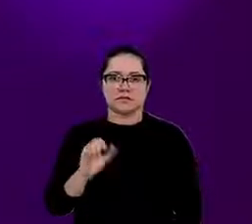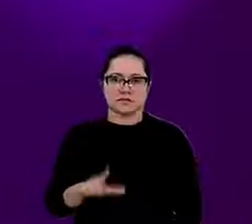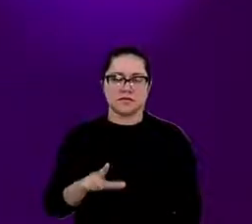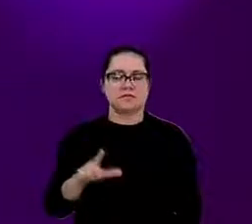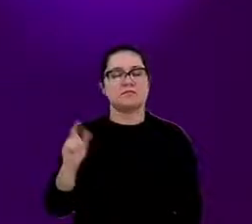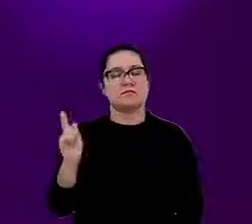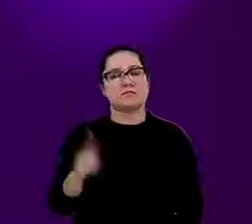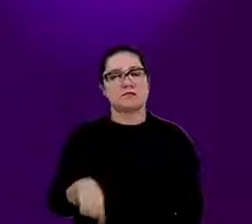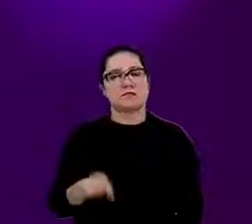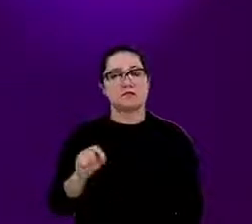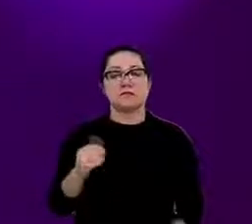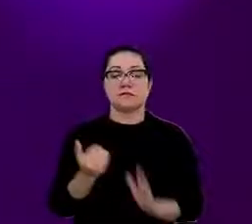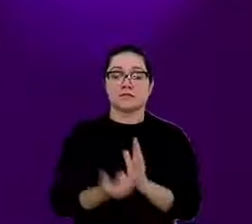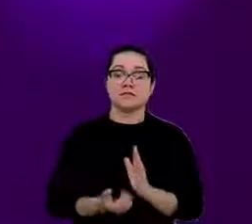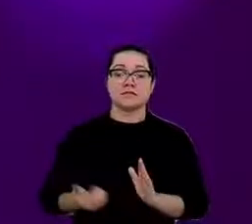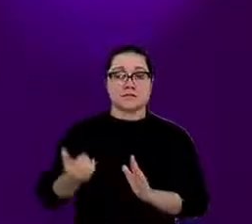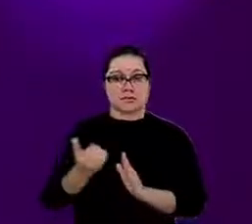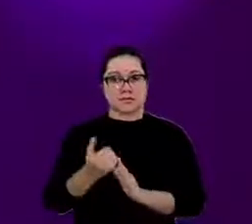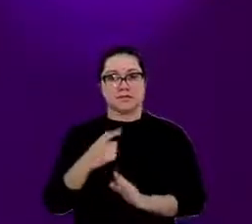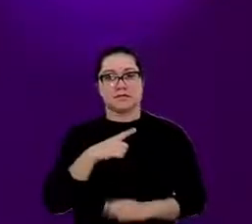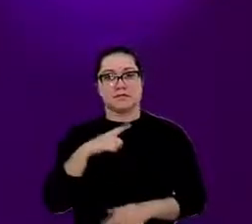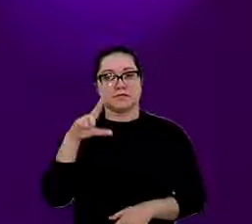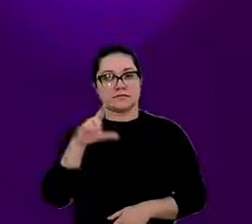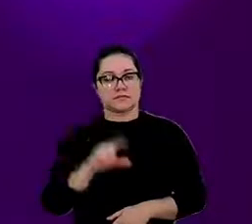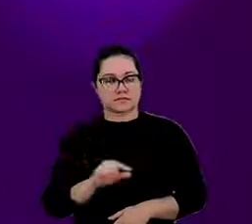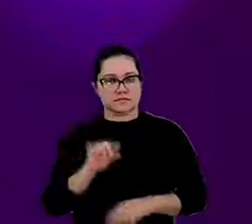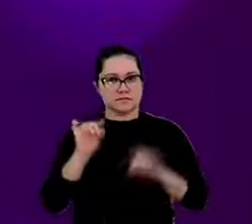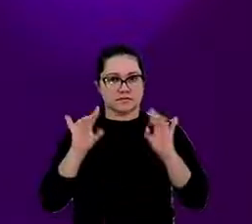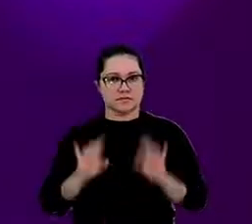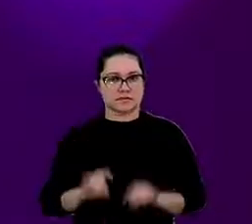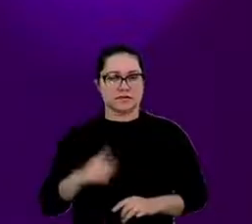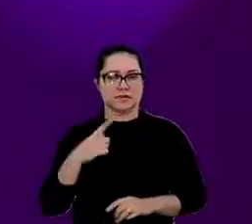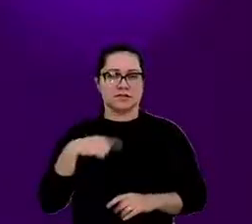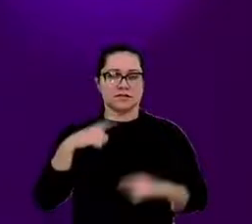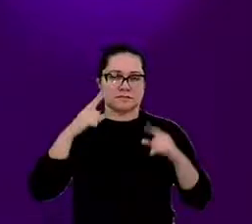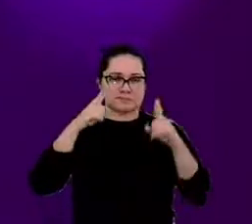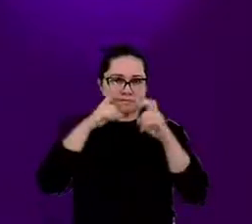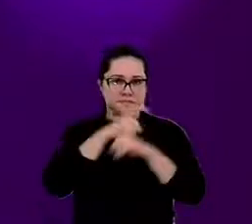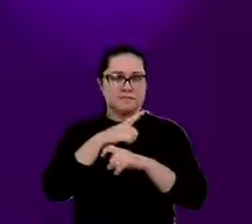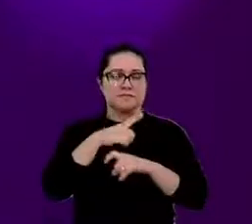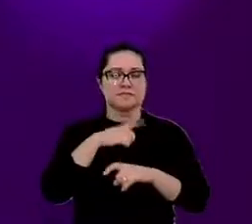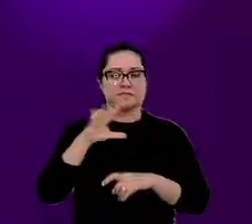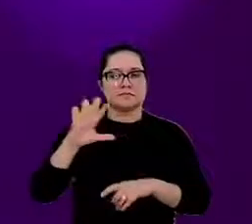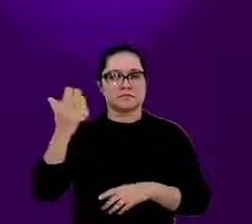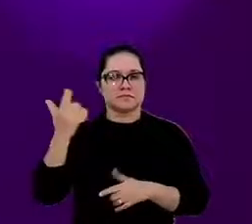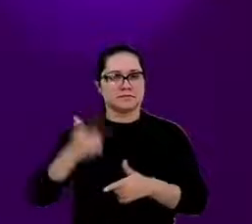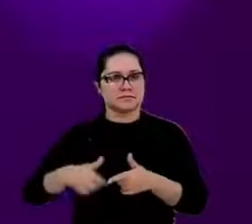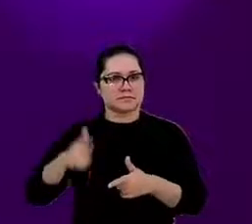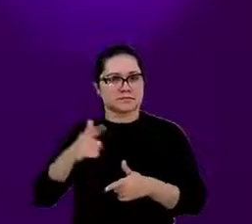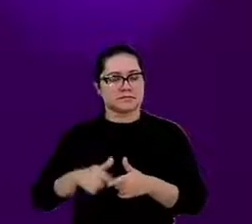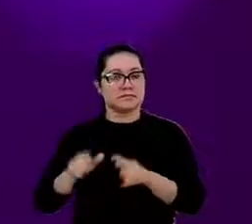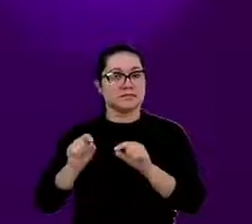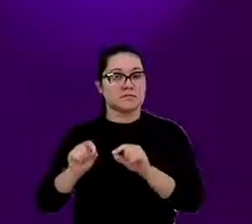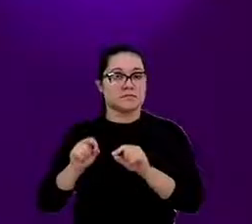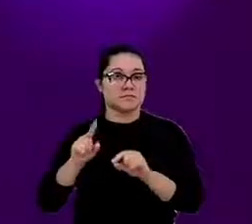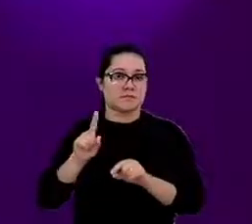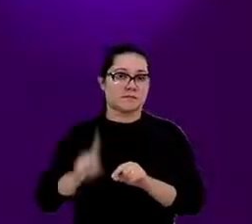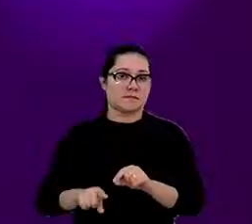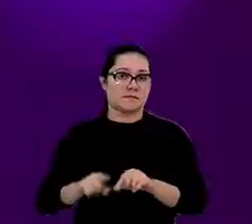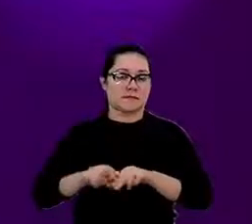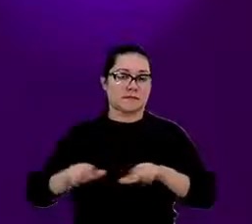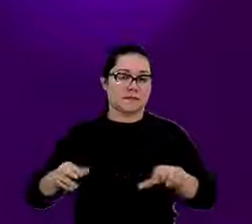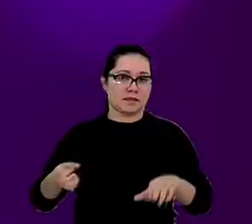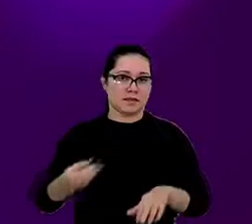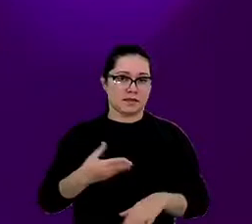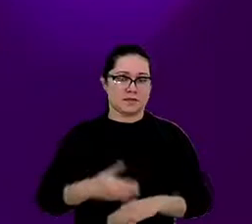até superior, com redução em especial de complicação periprocedimento com os dispositivos de nova